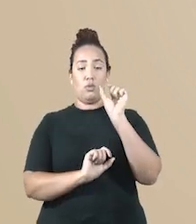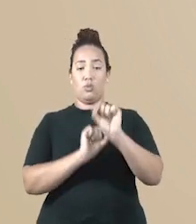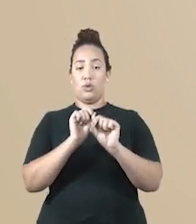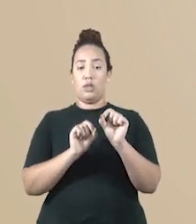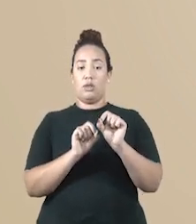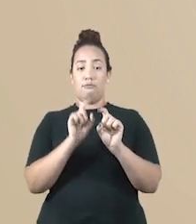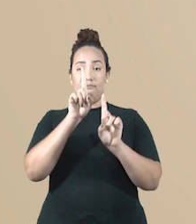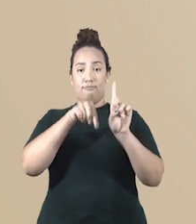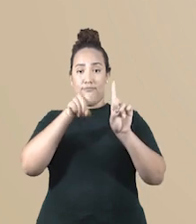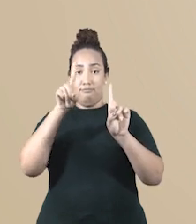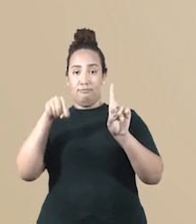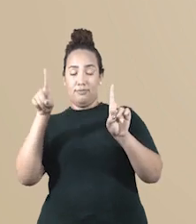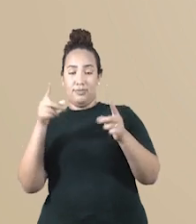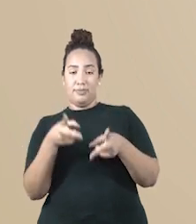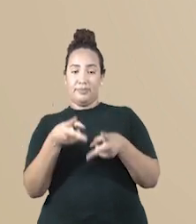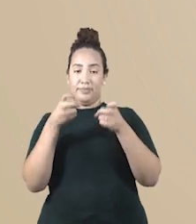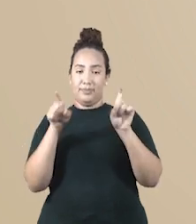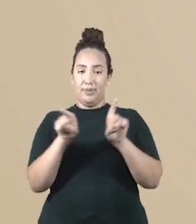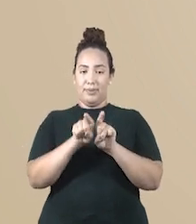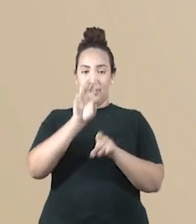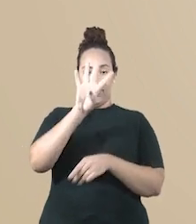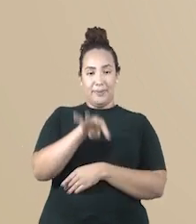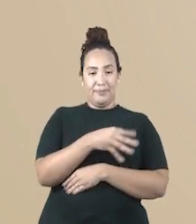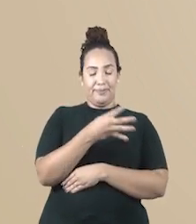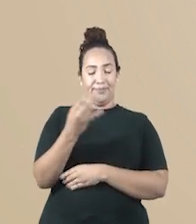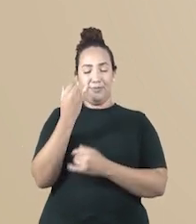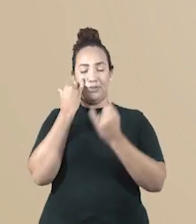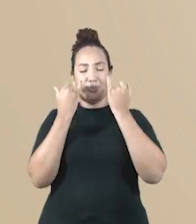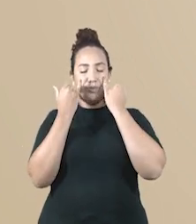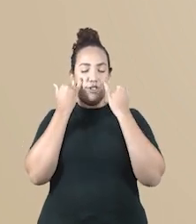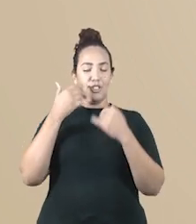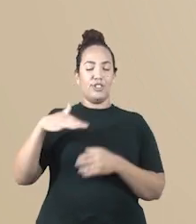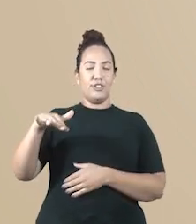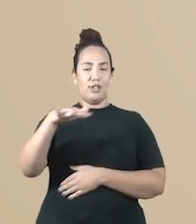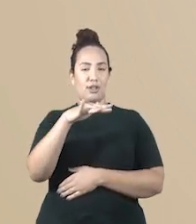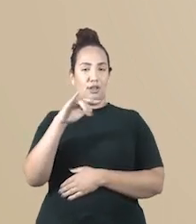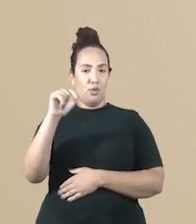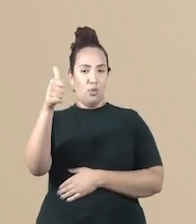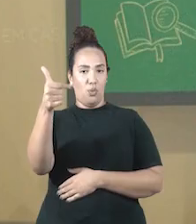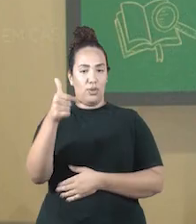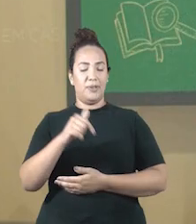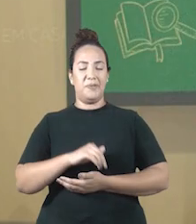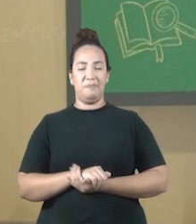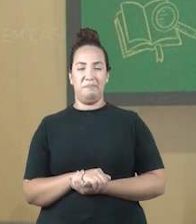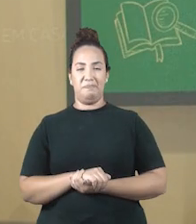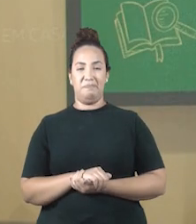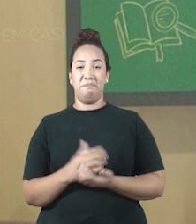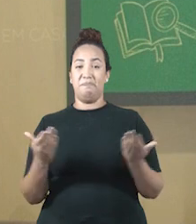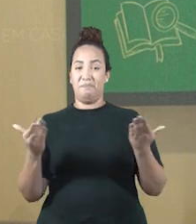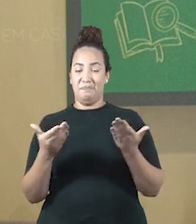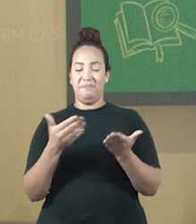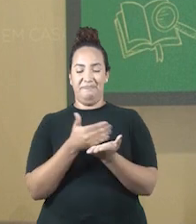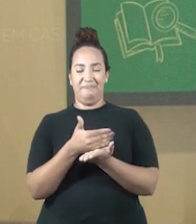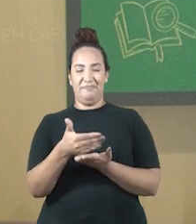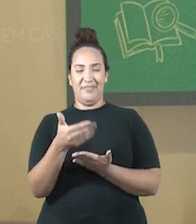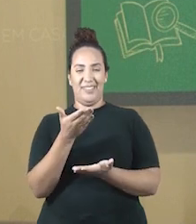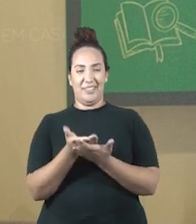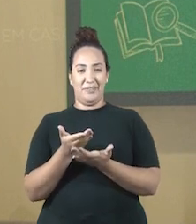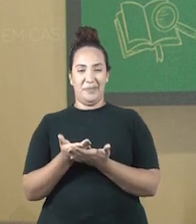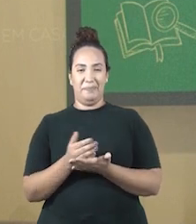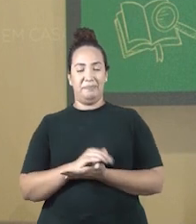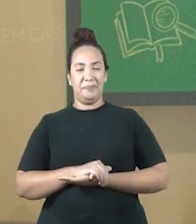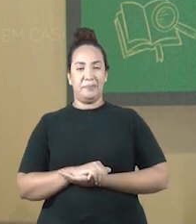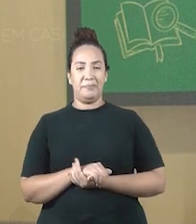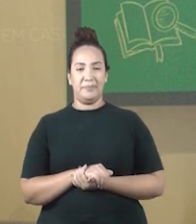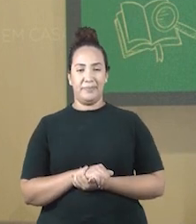ler gráficos e tabelas, com informações de outras áreas do conhecimento. Agora sim, podemos começar nossa